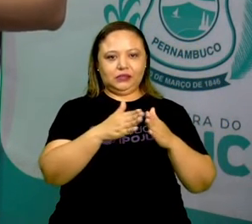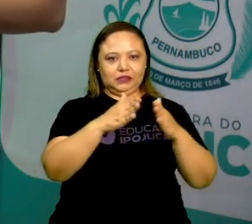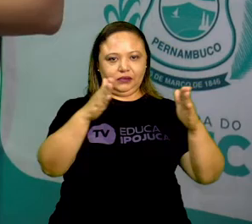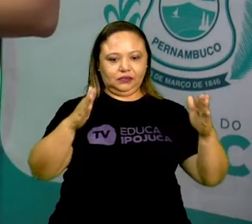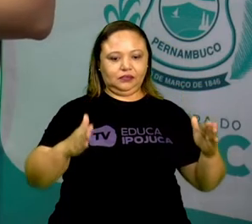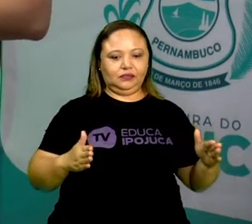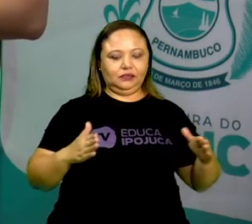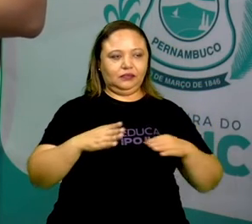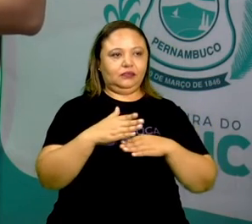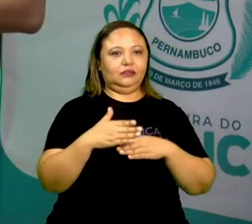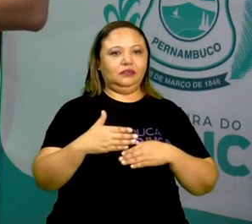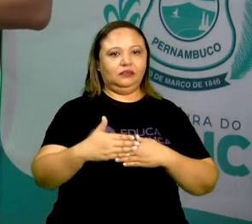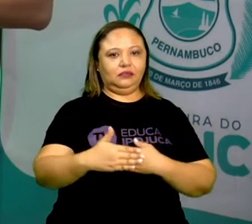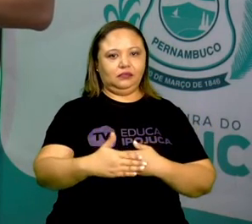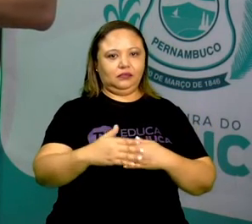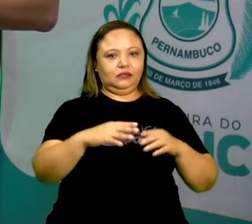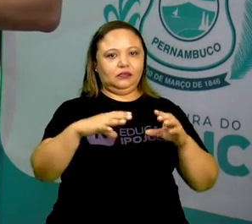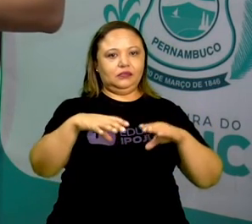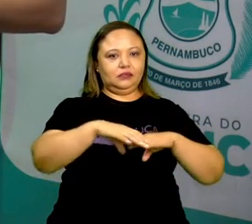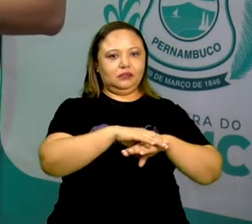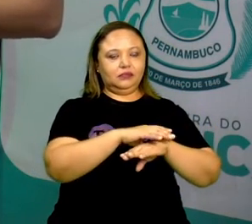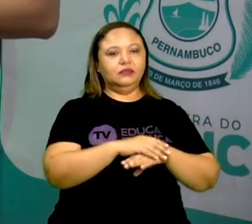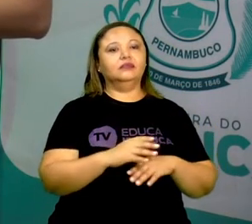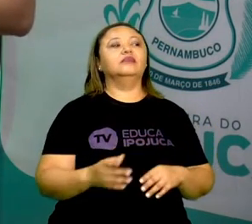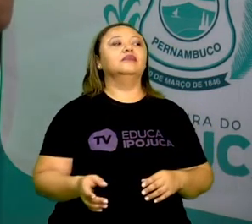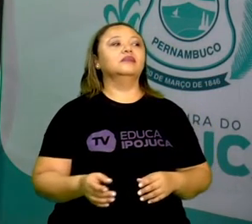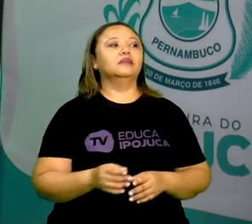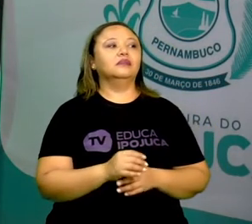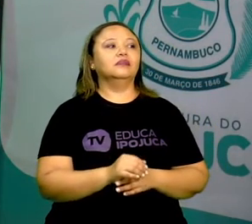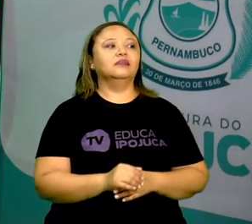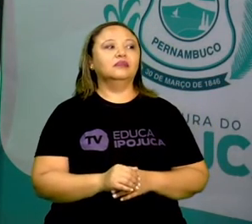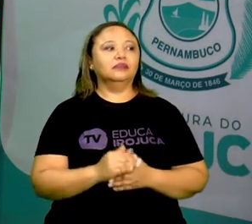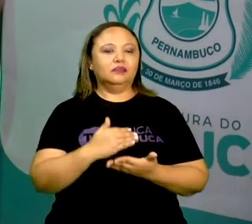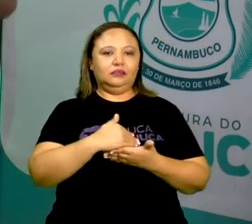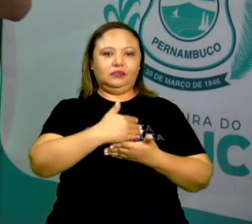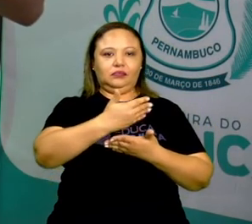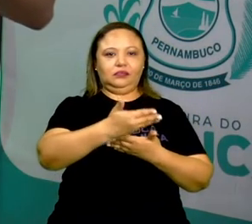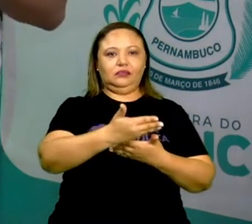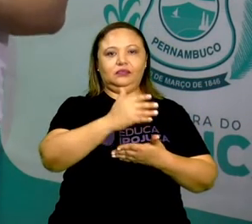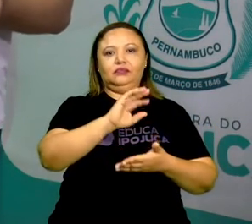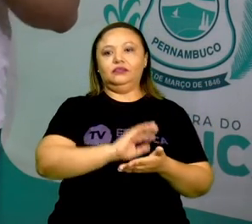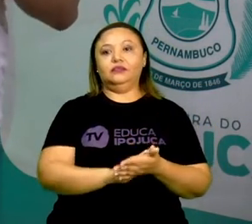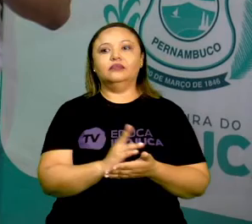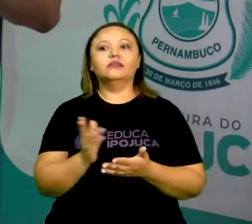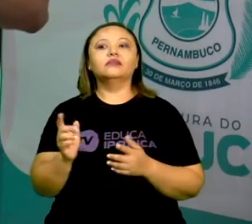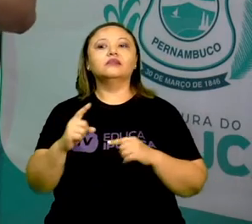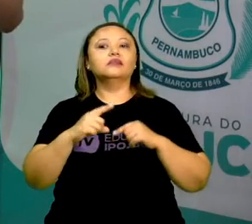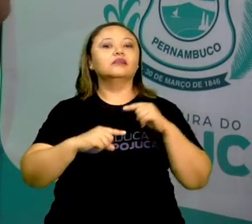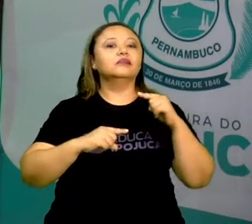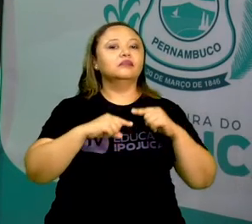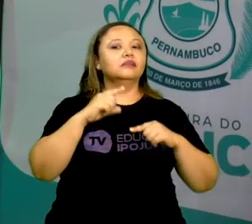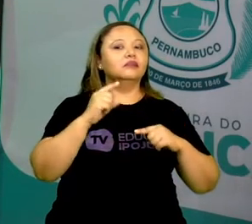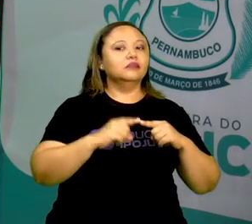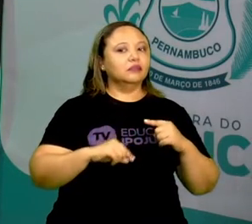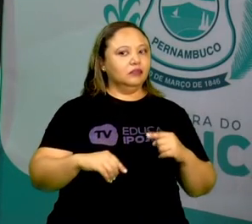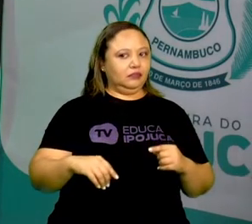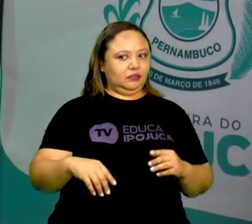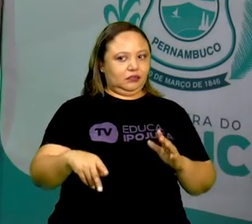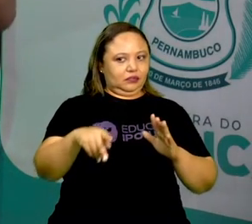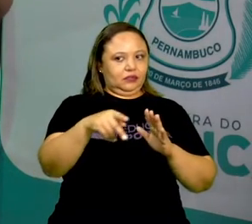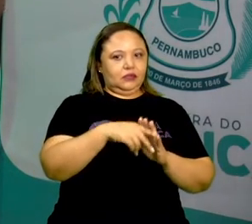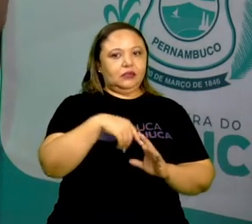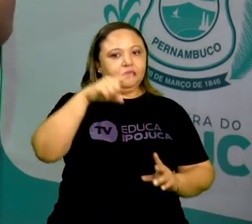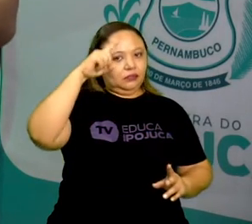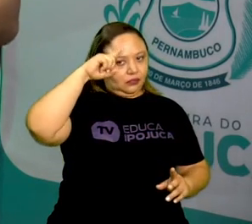sapato antena de TV e um dado esses objetos fazem parte do nosso